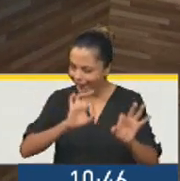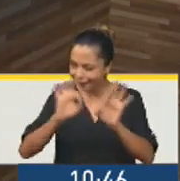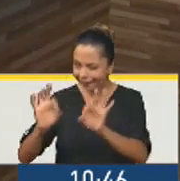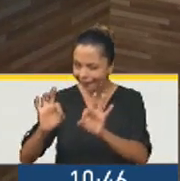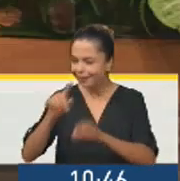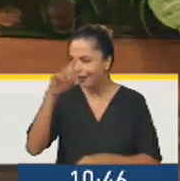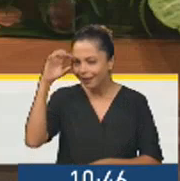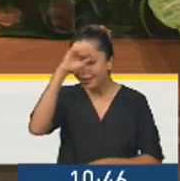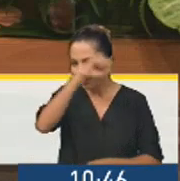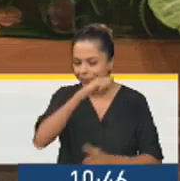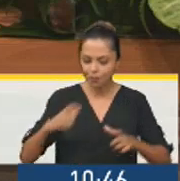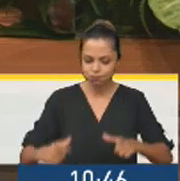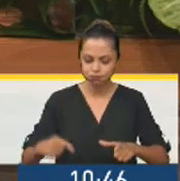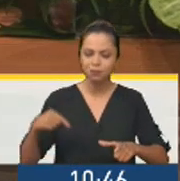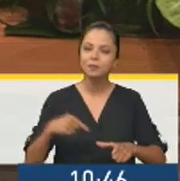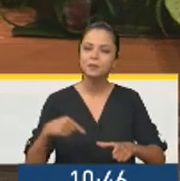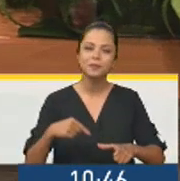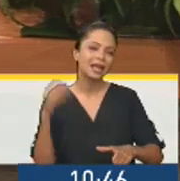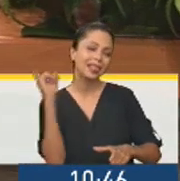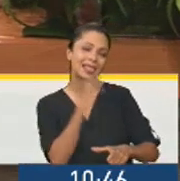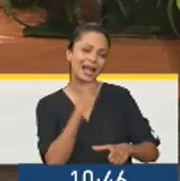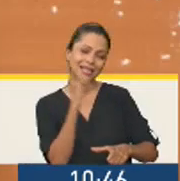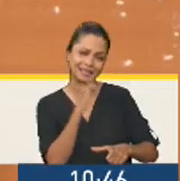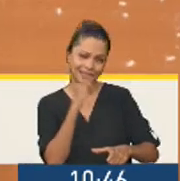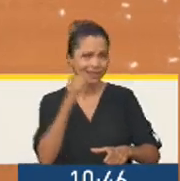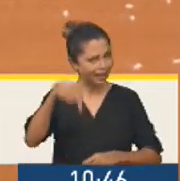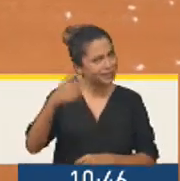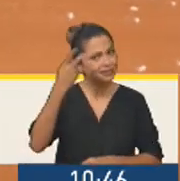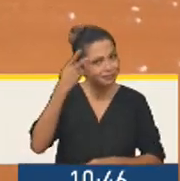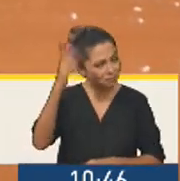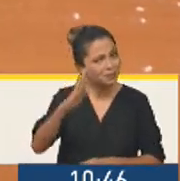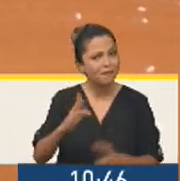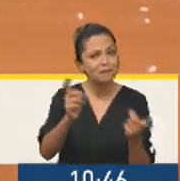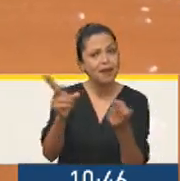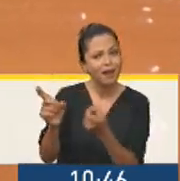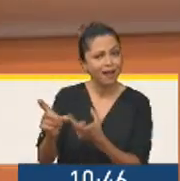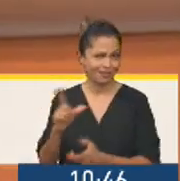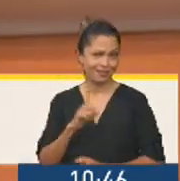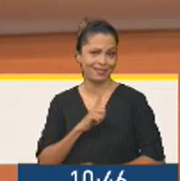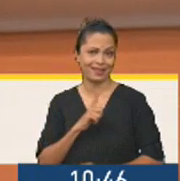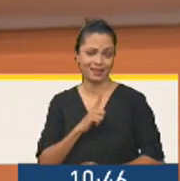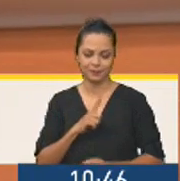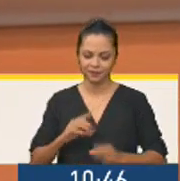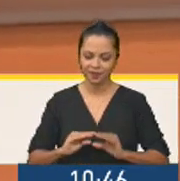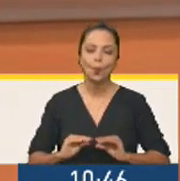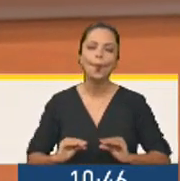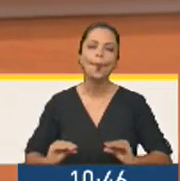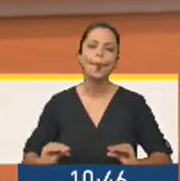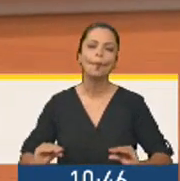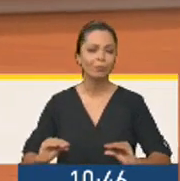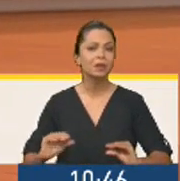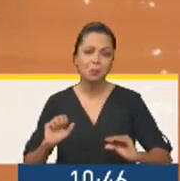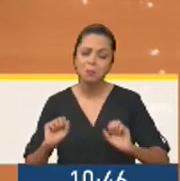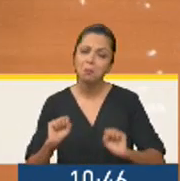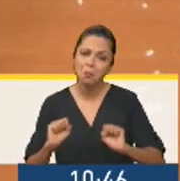massa italiana que também é vendida nos botecos aqui do Brasil. E essa massa fininha, você pode guardar, fazer na